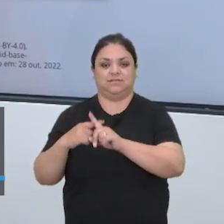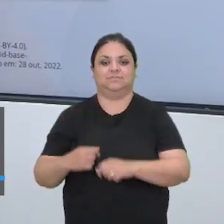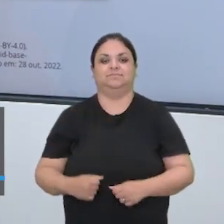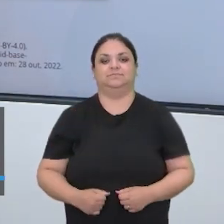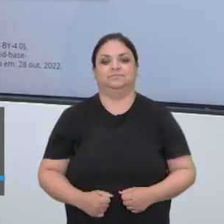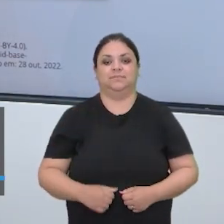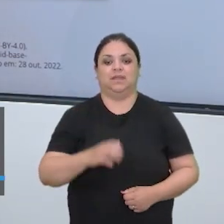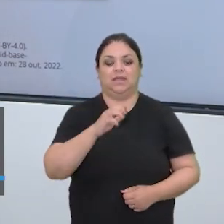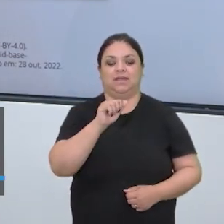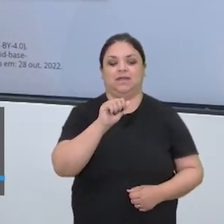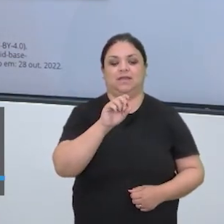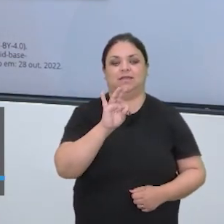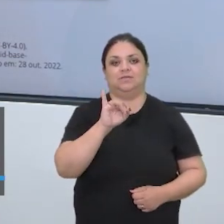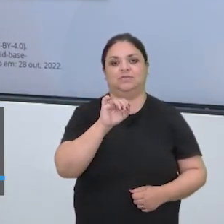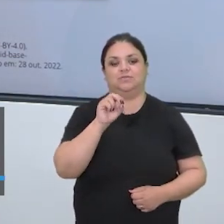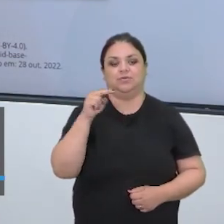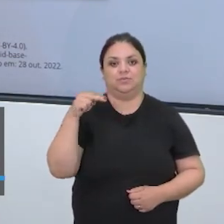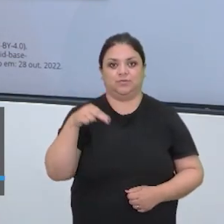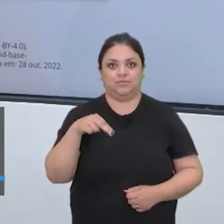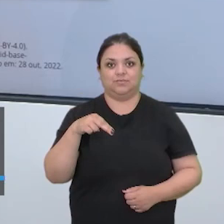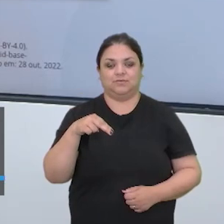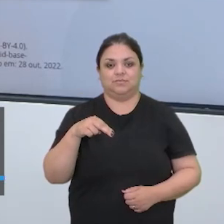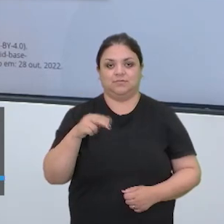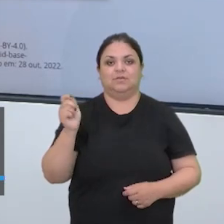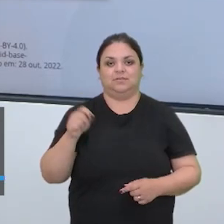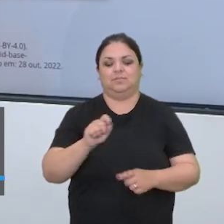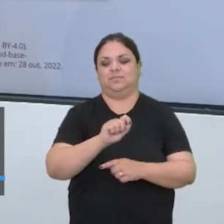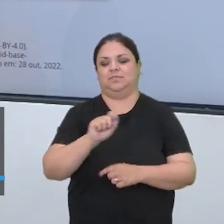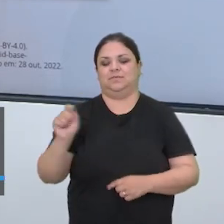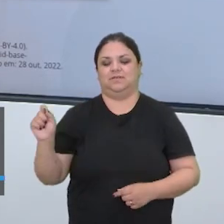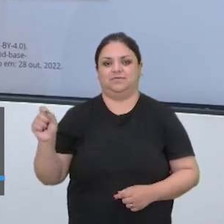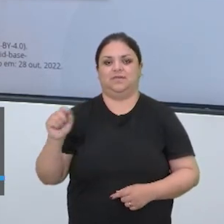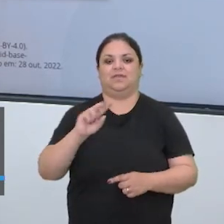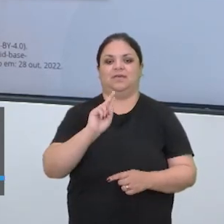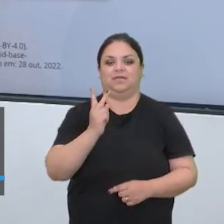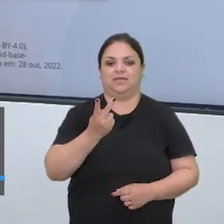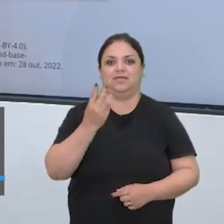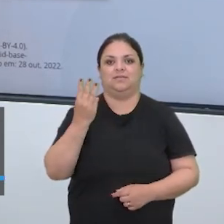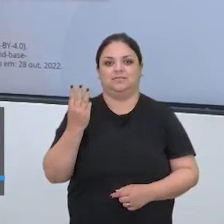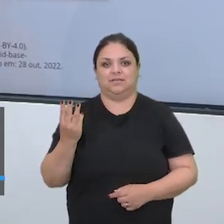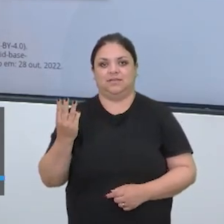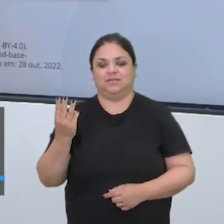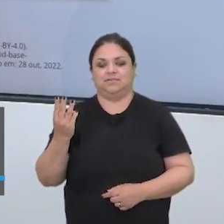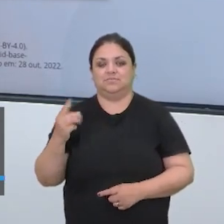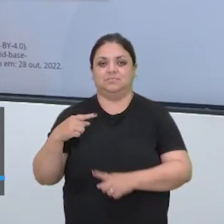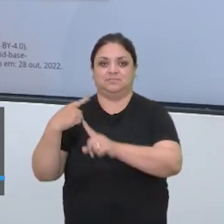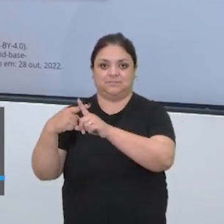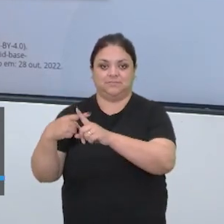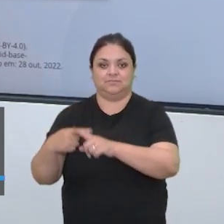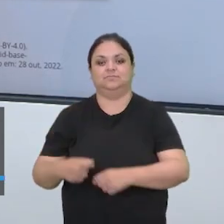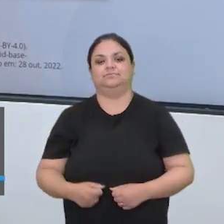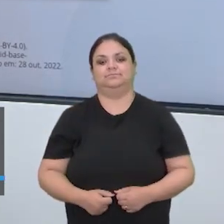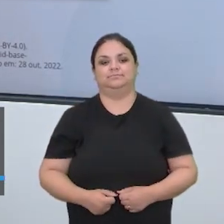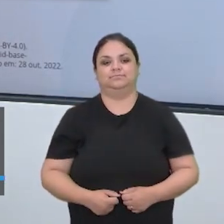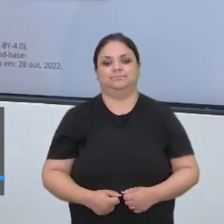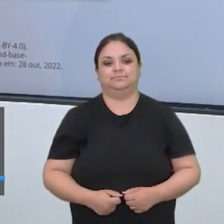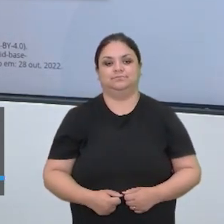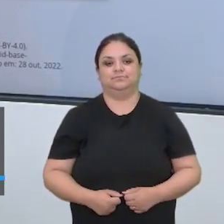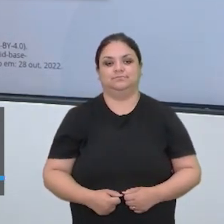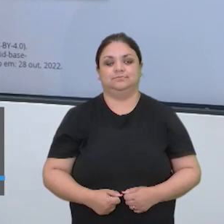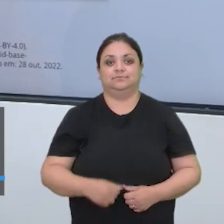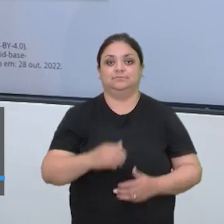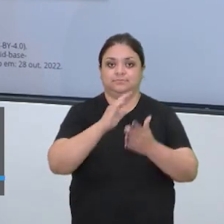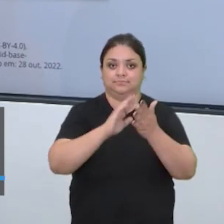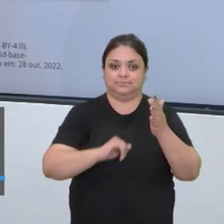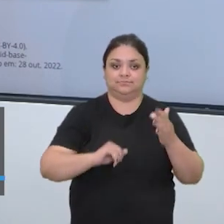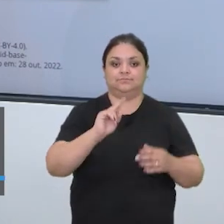cátions que a gente escreve hoje na forma de H3O+, tá certo? Essa é a forma ácida que a gente escreve. A contração disso é o H+.